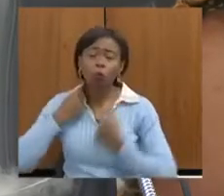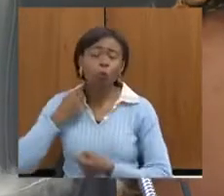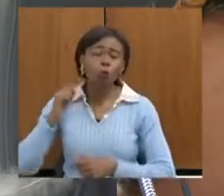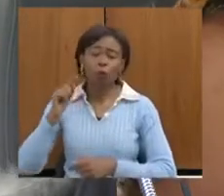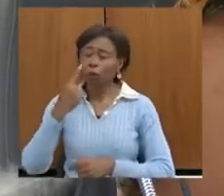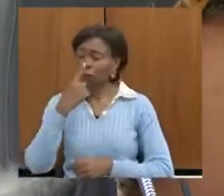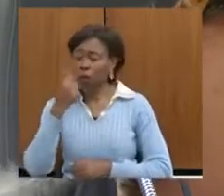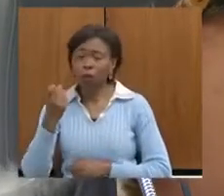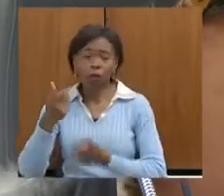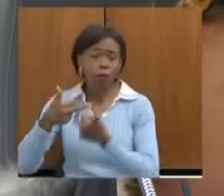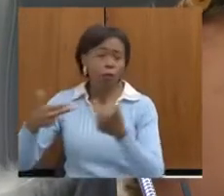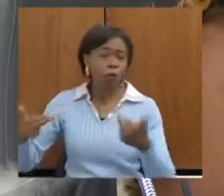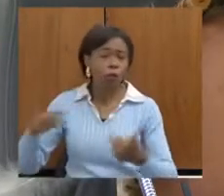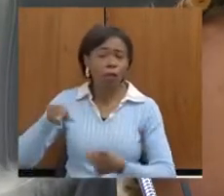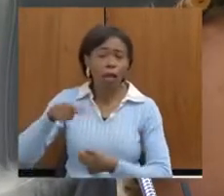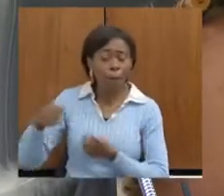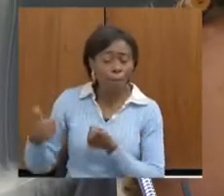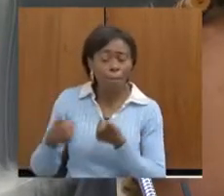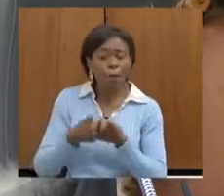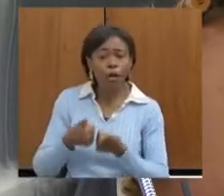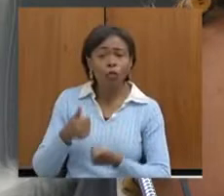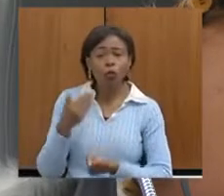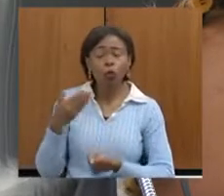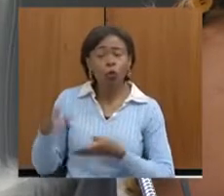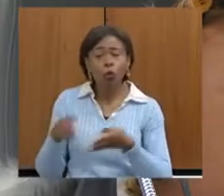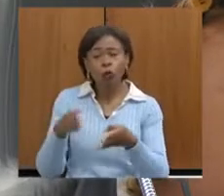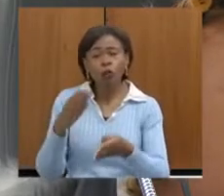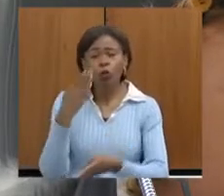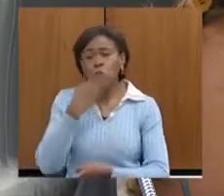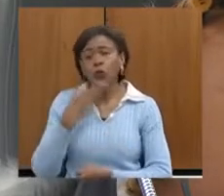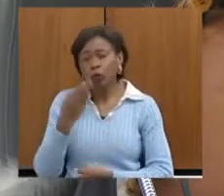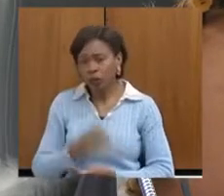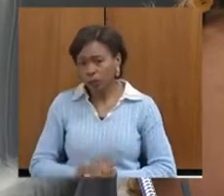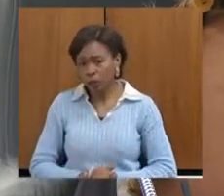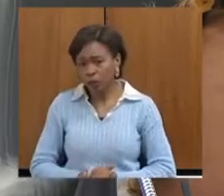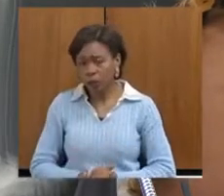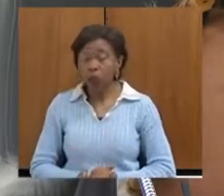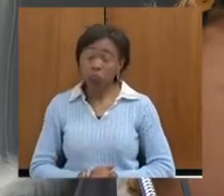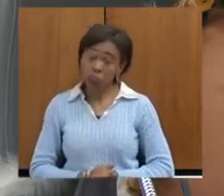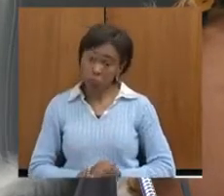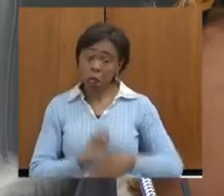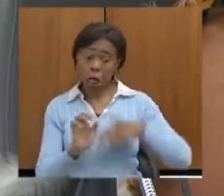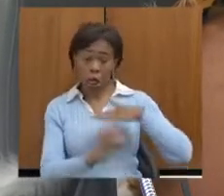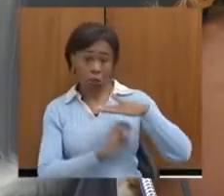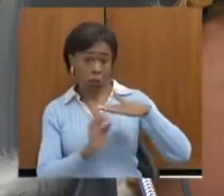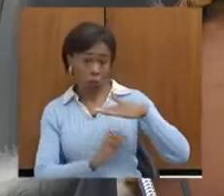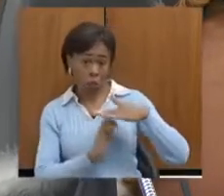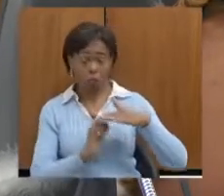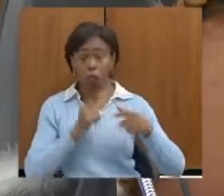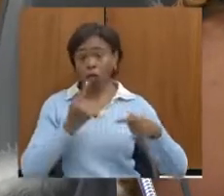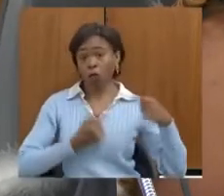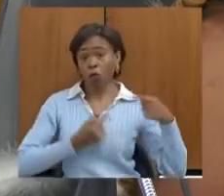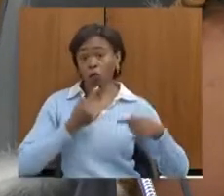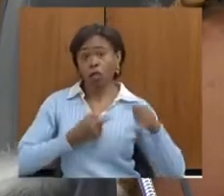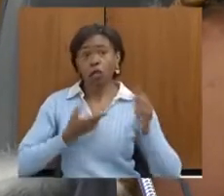São perguntas então a empresa vem disputando o conceito vem disputando a política